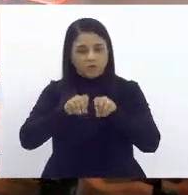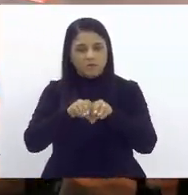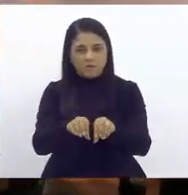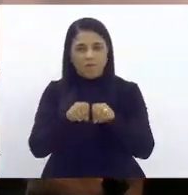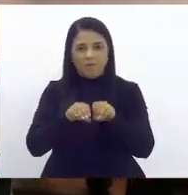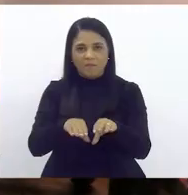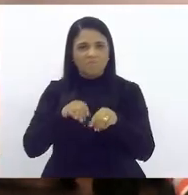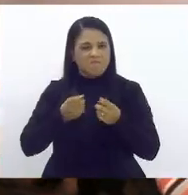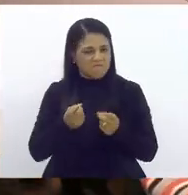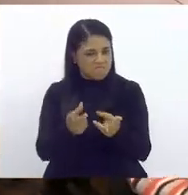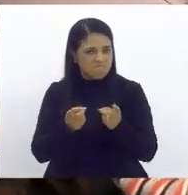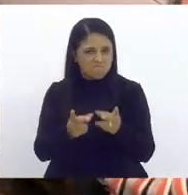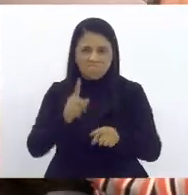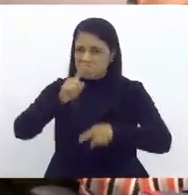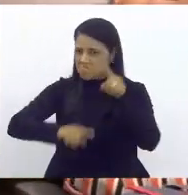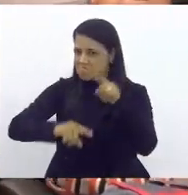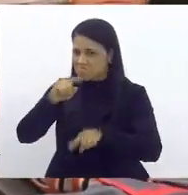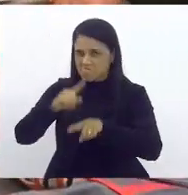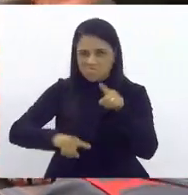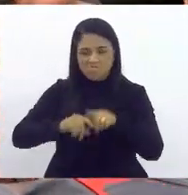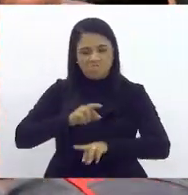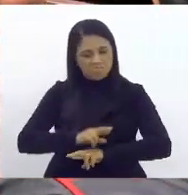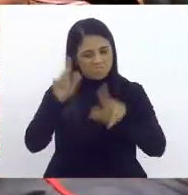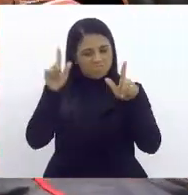Educação não é mercadoria!